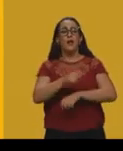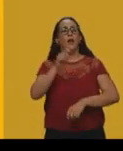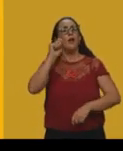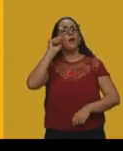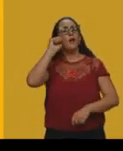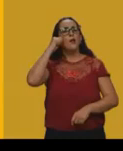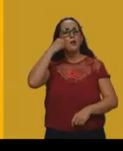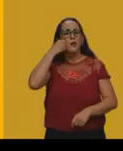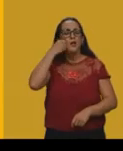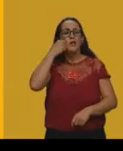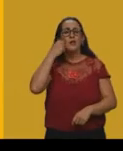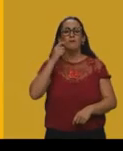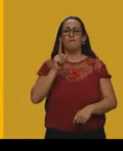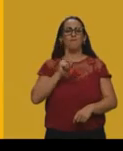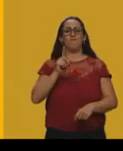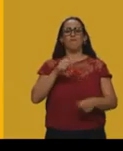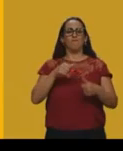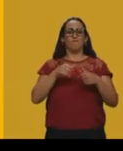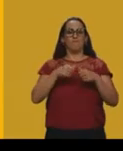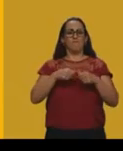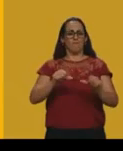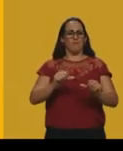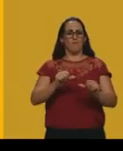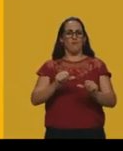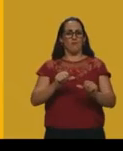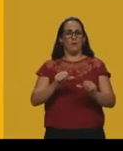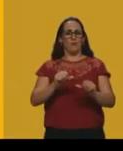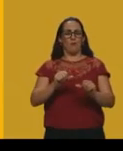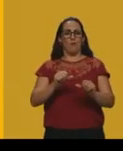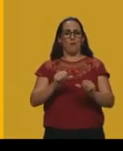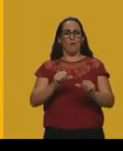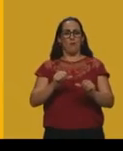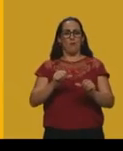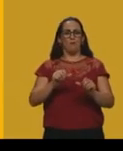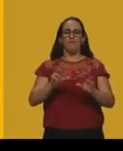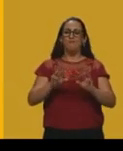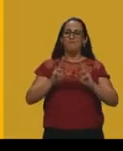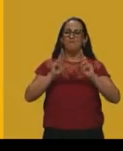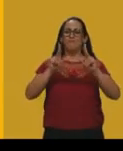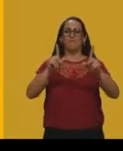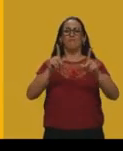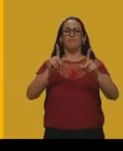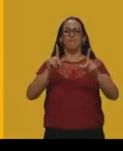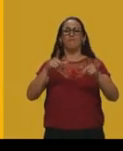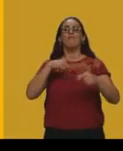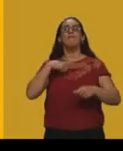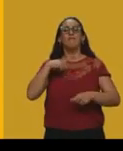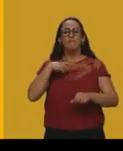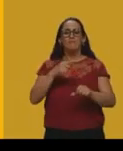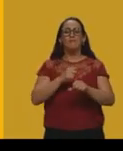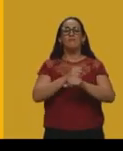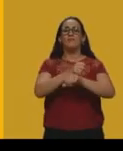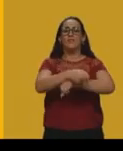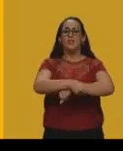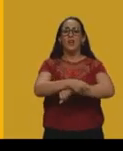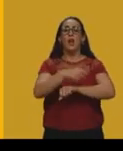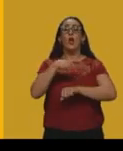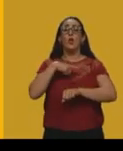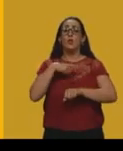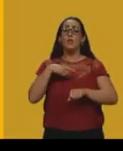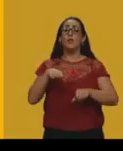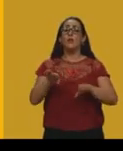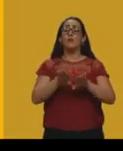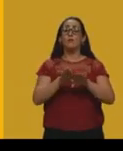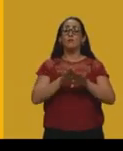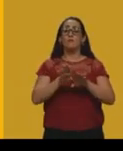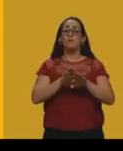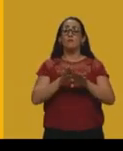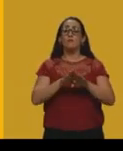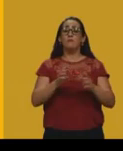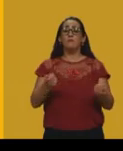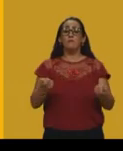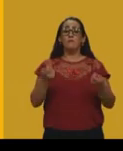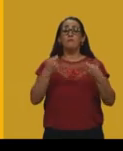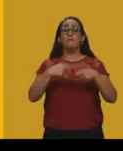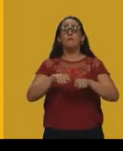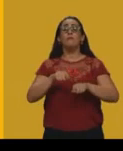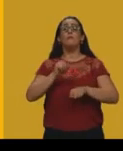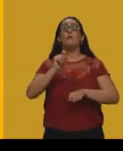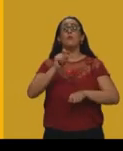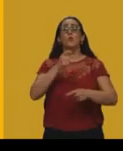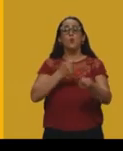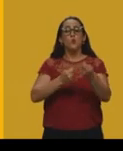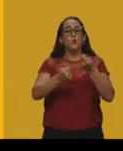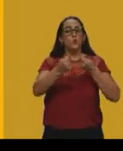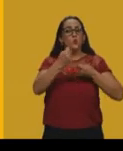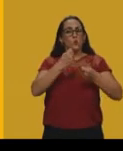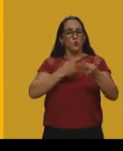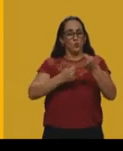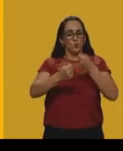passivos diante do processo de escravização e eles tiveram aí muitas possibilidades de negociação, né? Eles